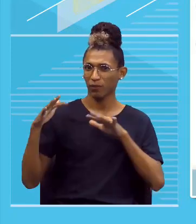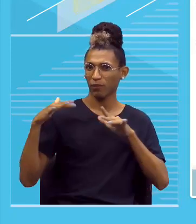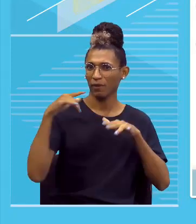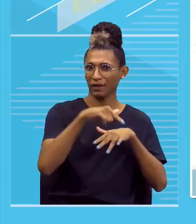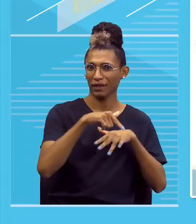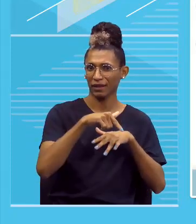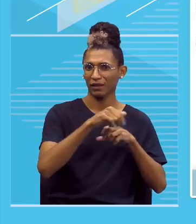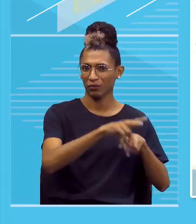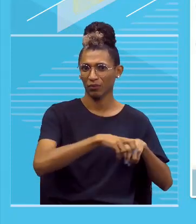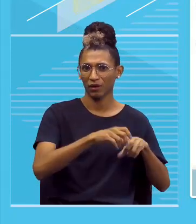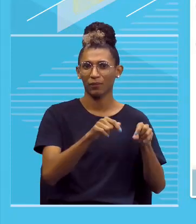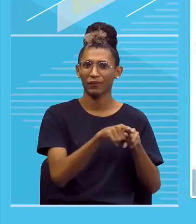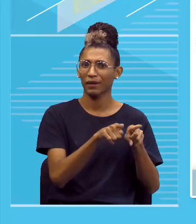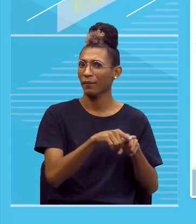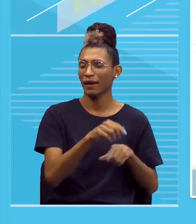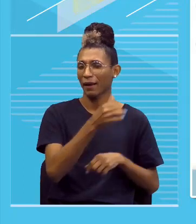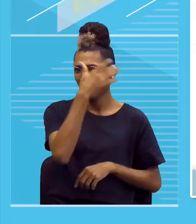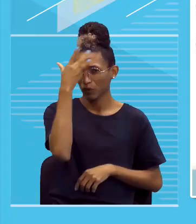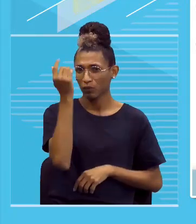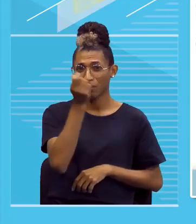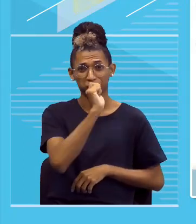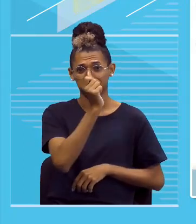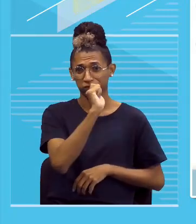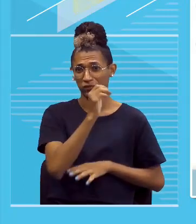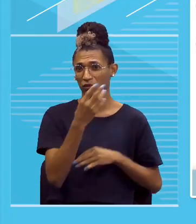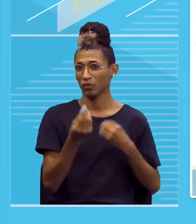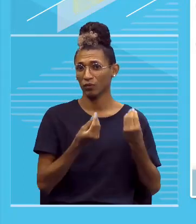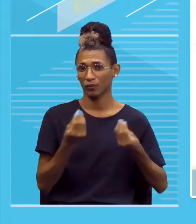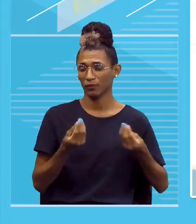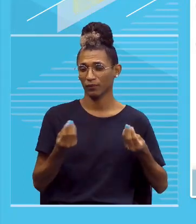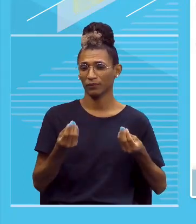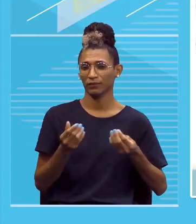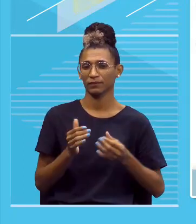costumeiramente abrindo os portais e noticiários